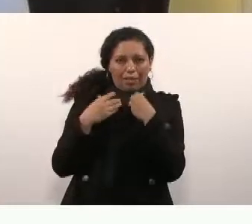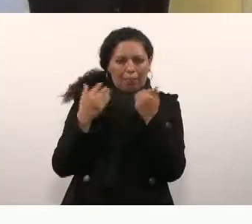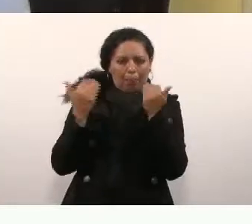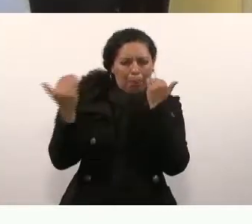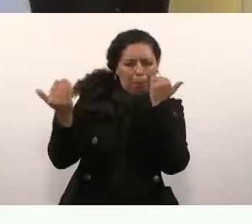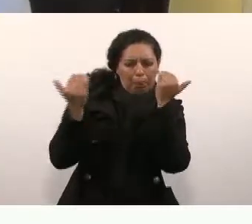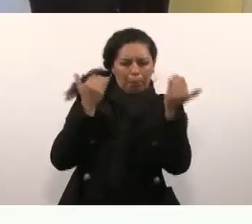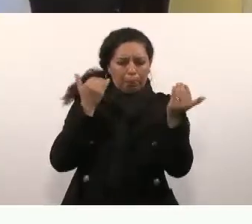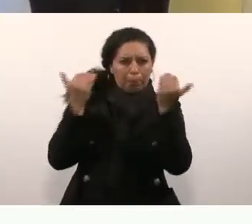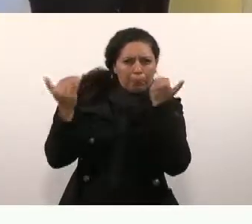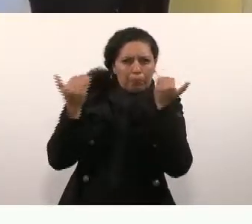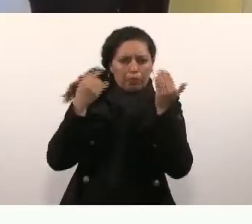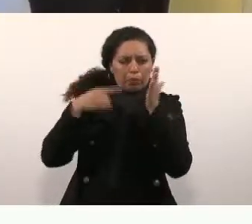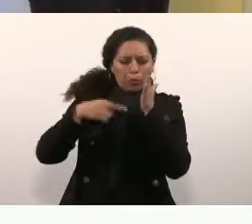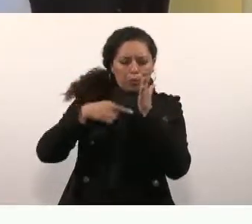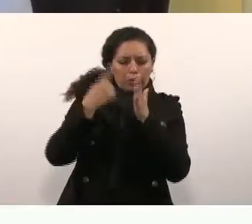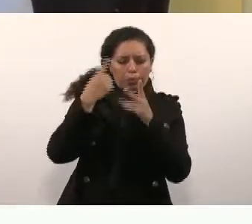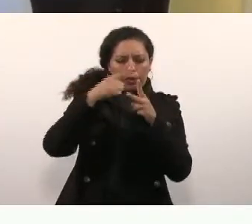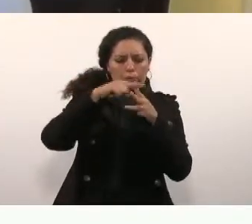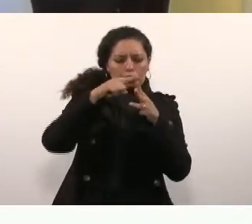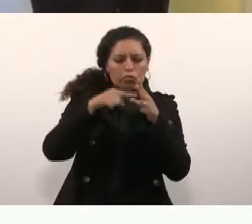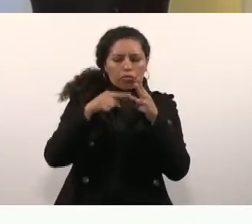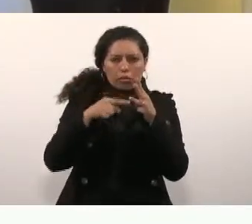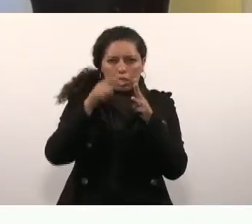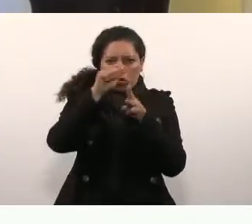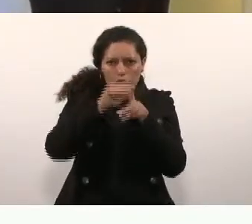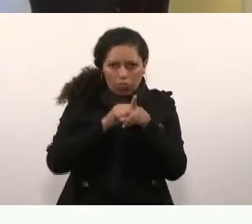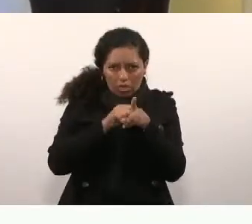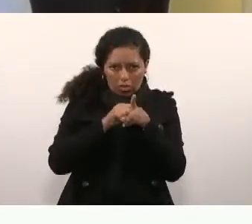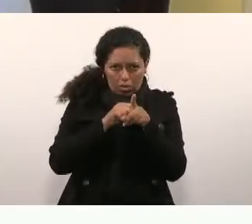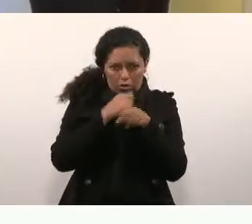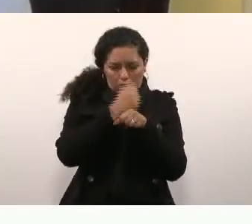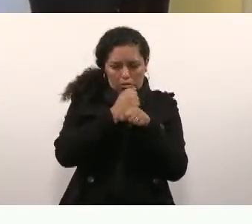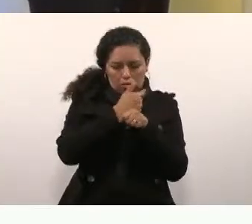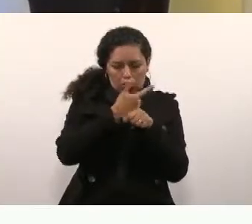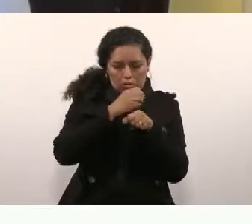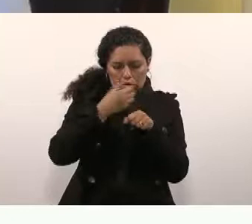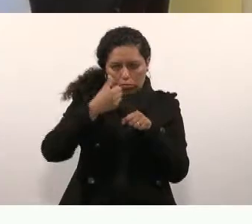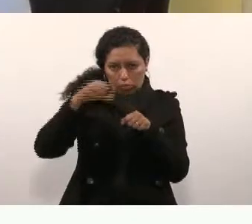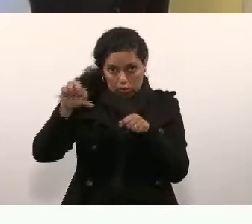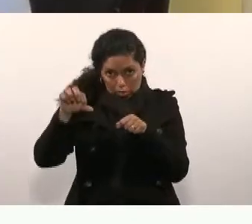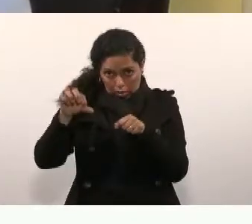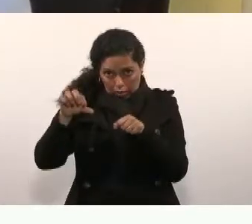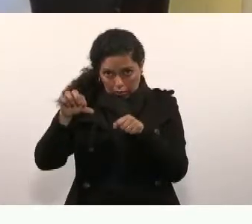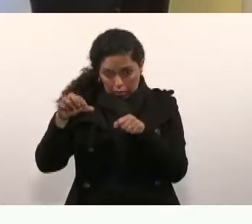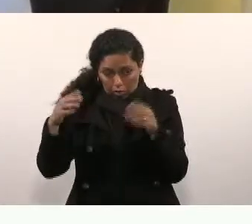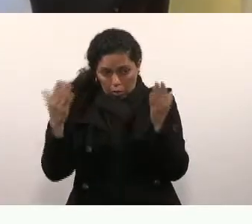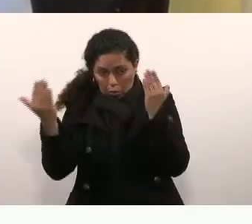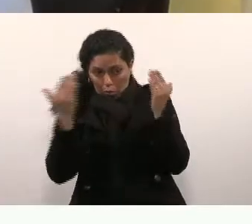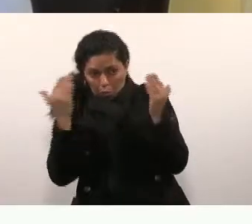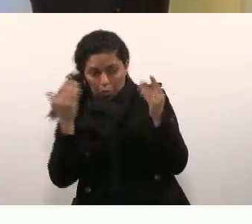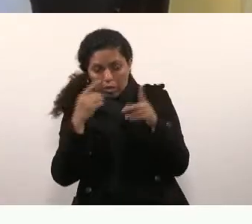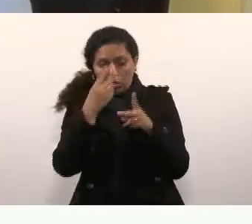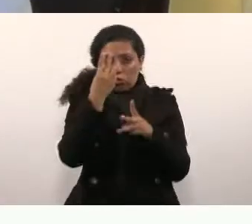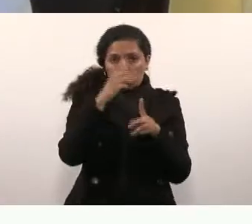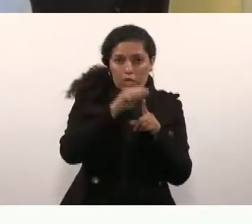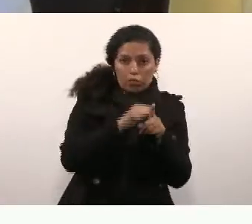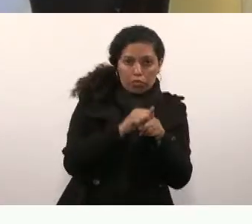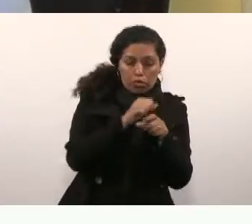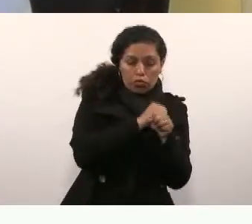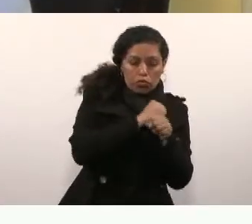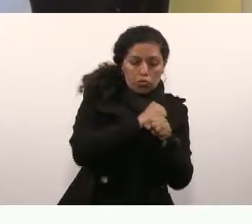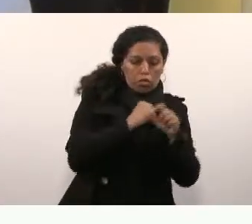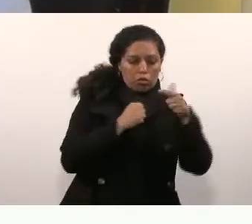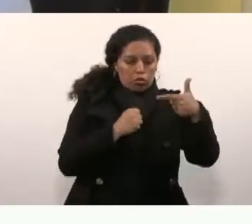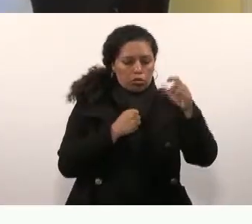comparativo do primeiro trimestre de 2019 e o primeiro trimestre de 2018 em relação